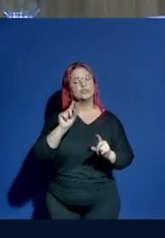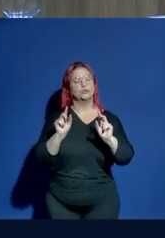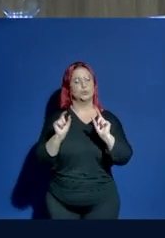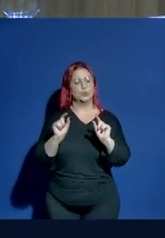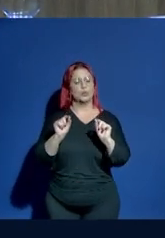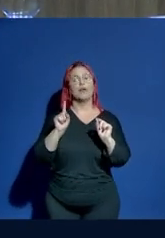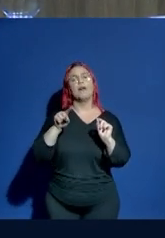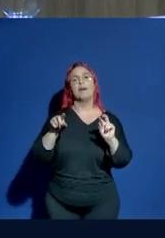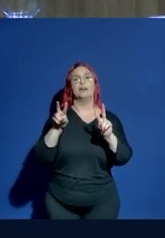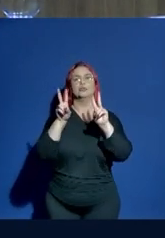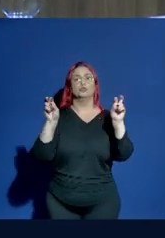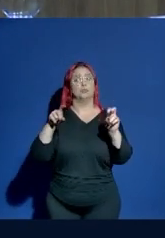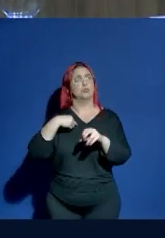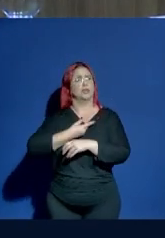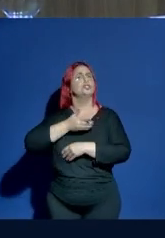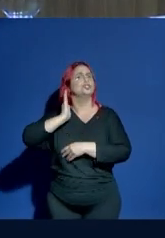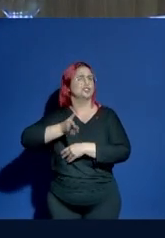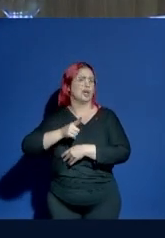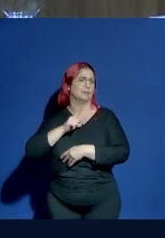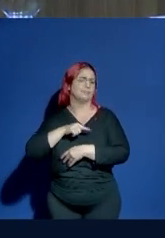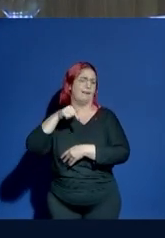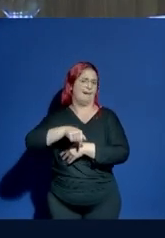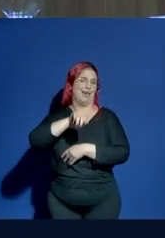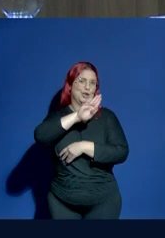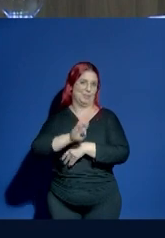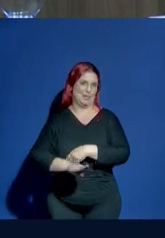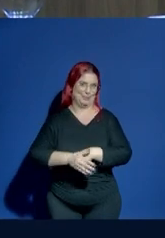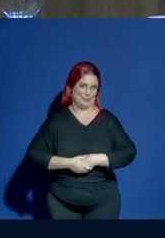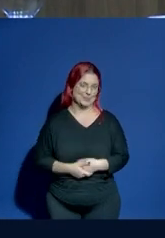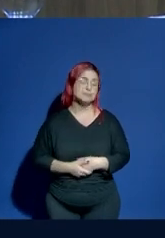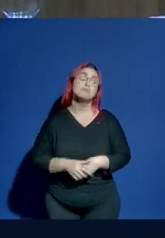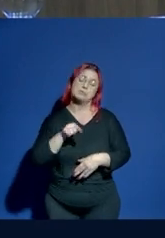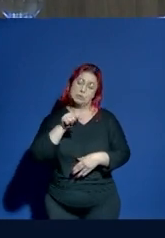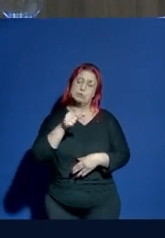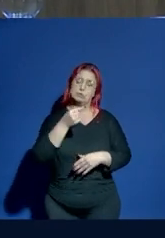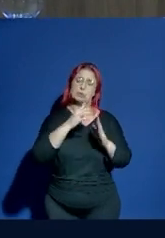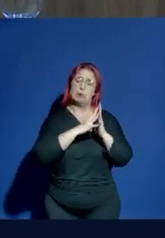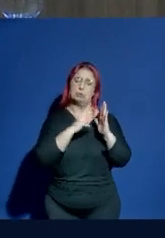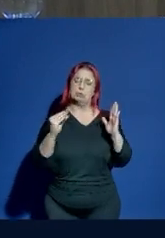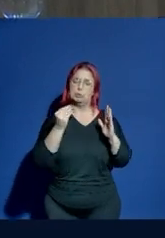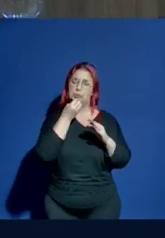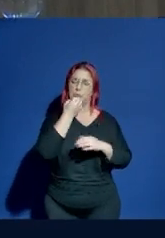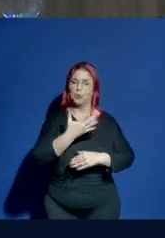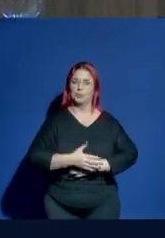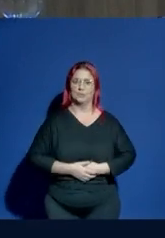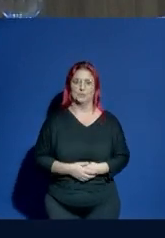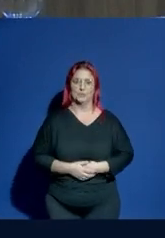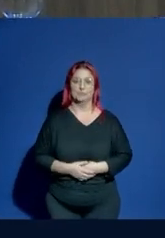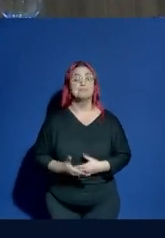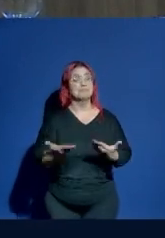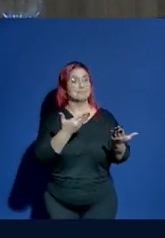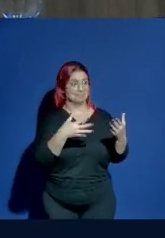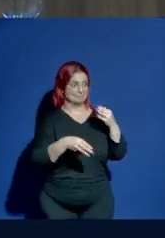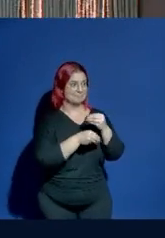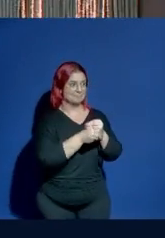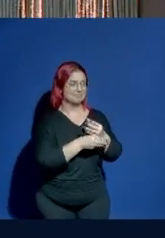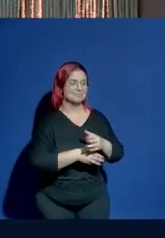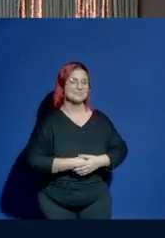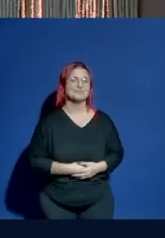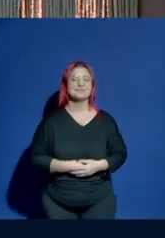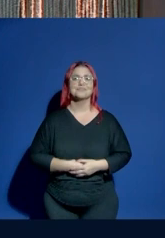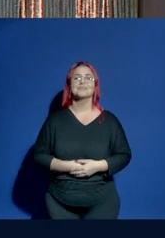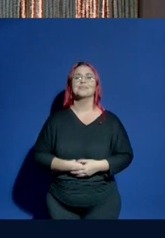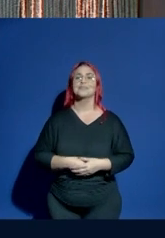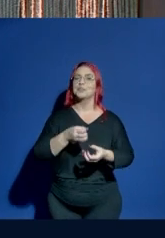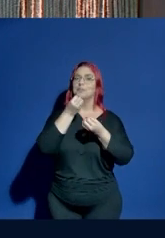evolução do que a gente já tem consolidado há muito tempo aqui. Então, acho que é uma grande vitrine, sim. Erasmo, quer comentar? Bom, primeiramente,